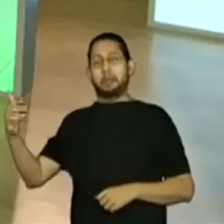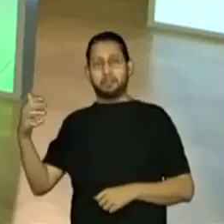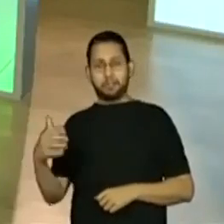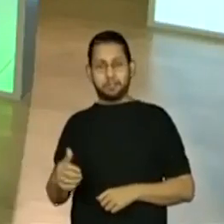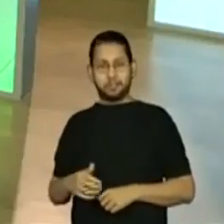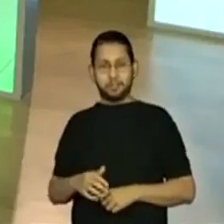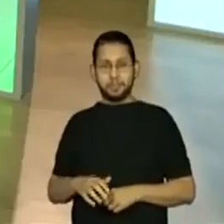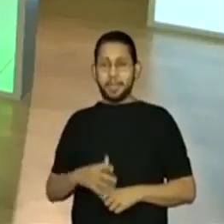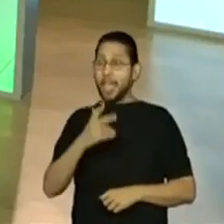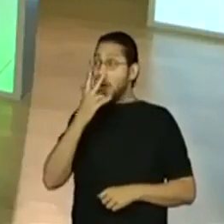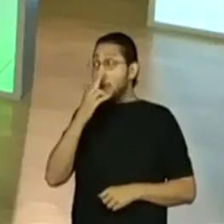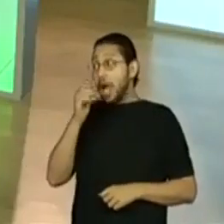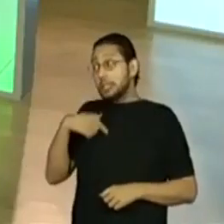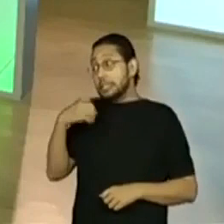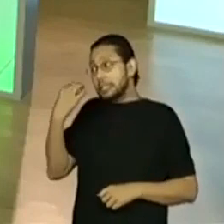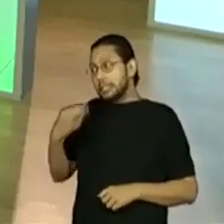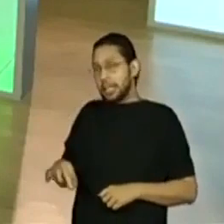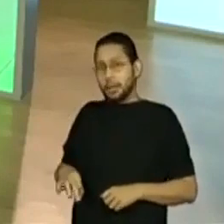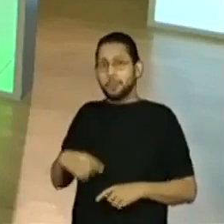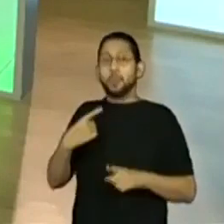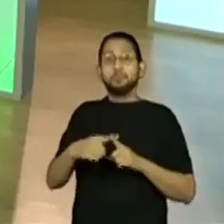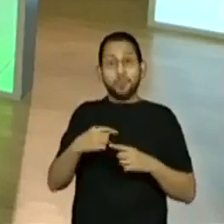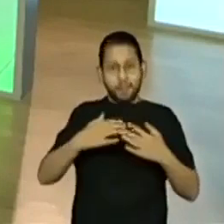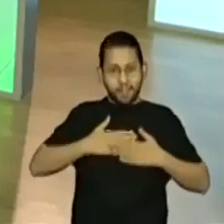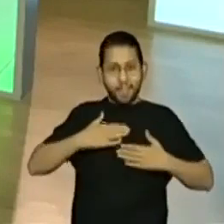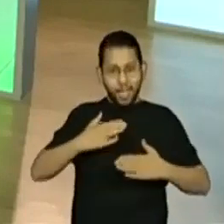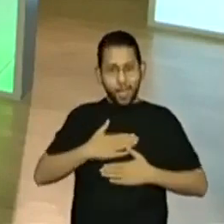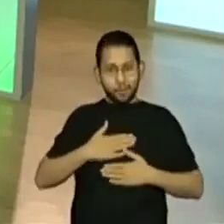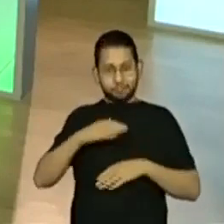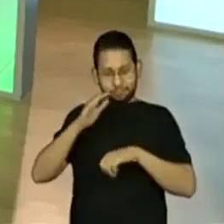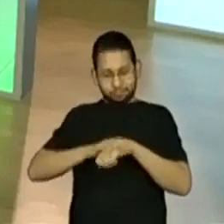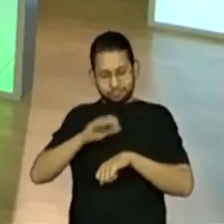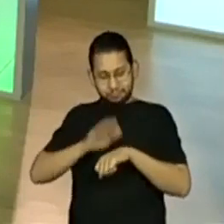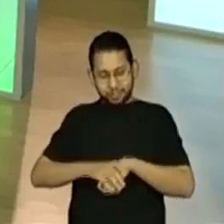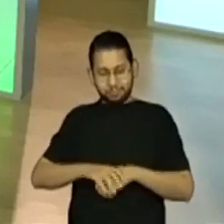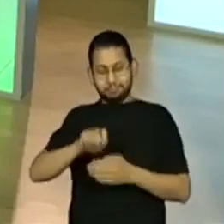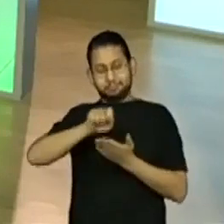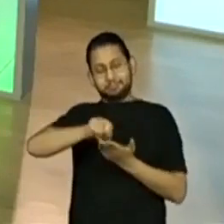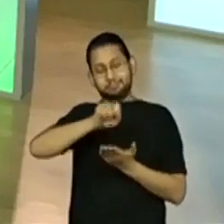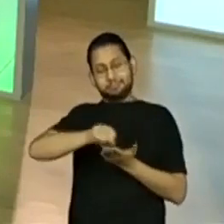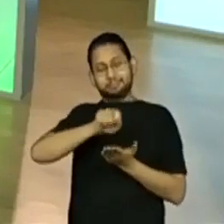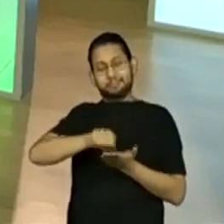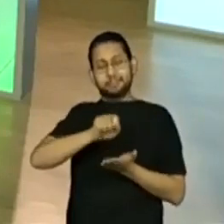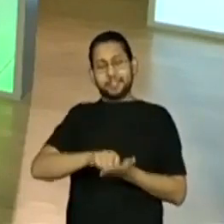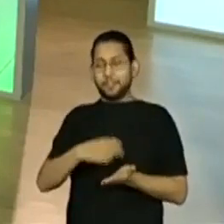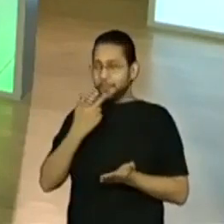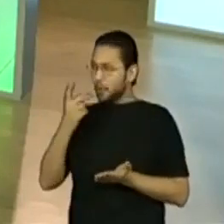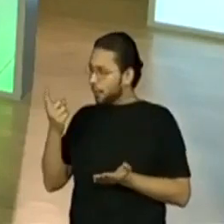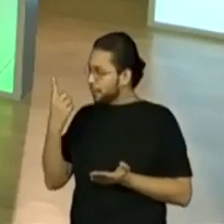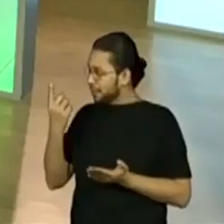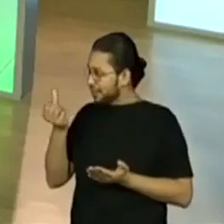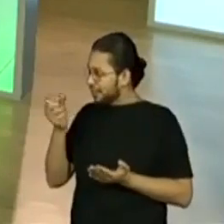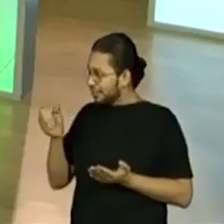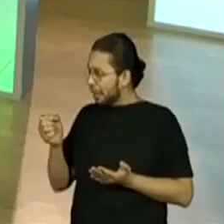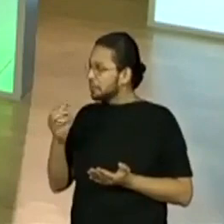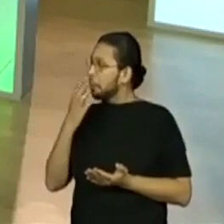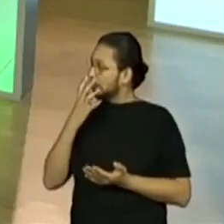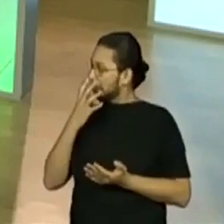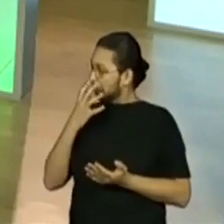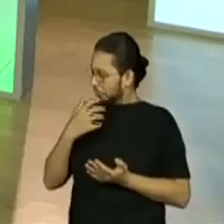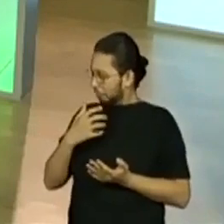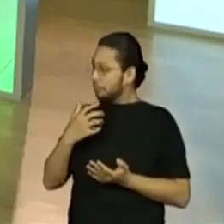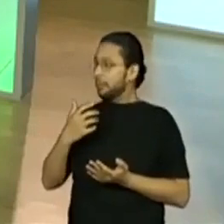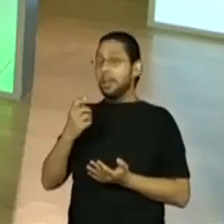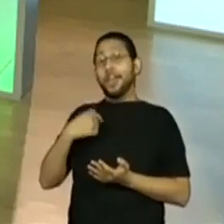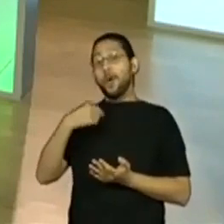que eles estão corretos, porque quando eu fui fazer a conta, quando a Carol me contou quanto ela media, eu falei que